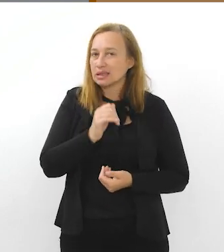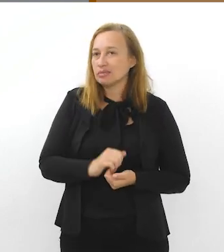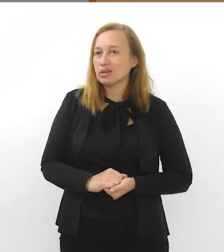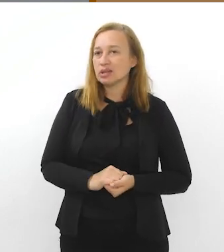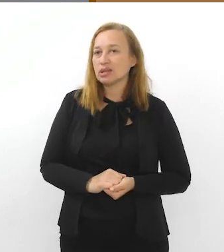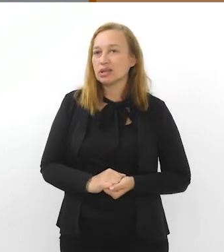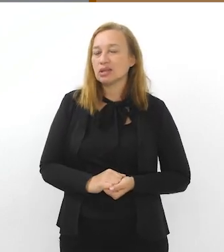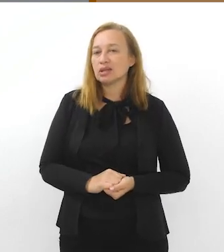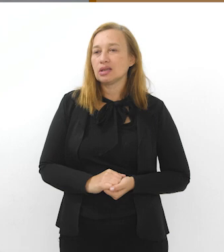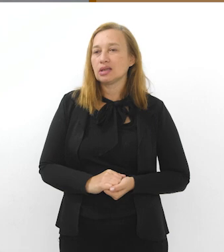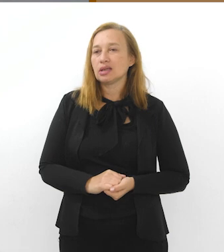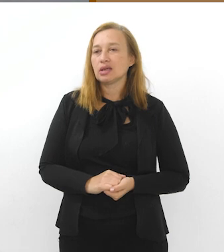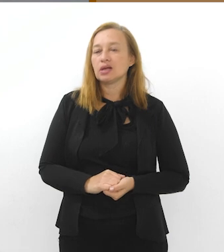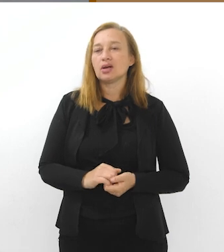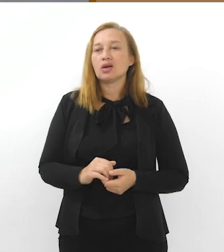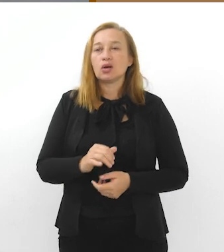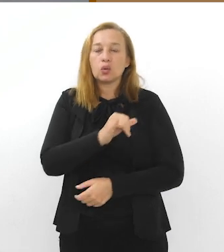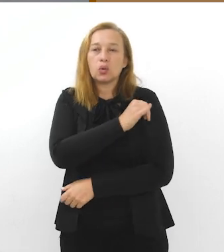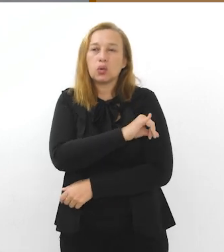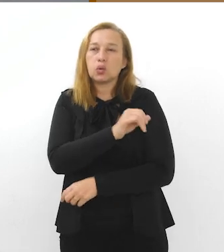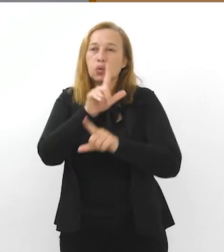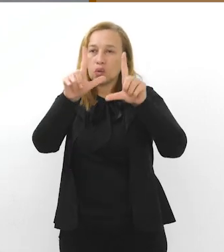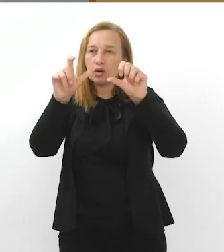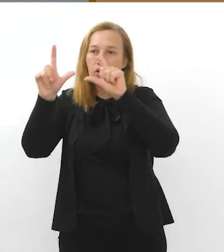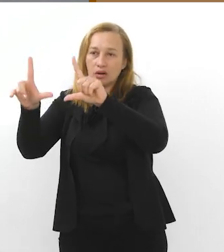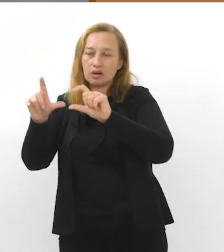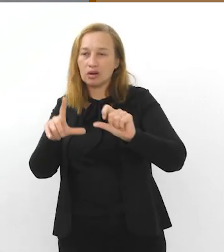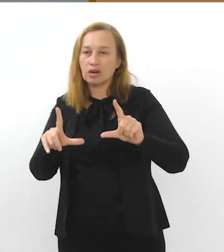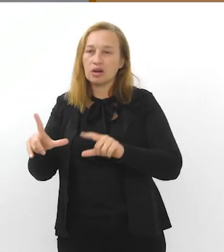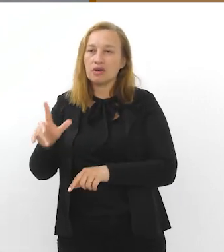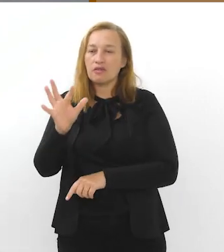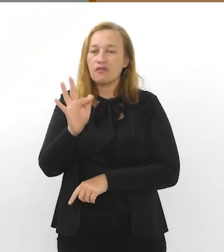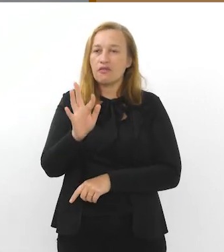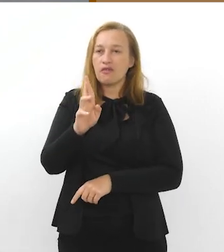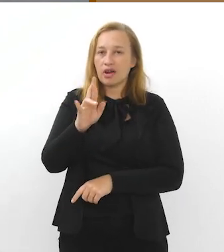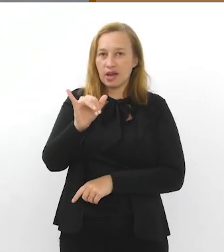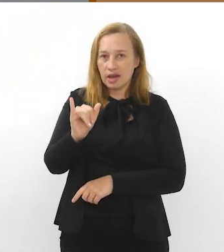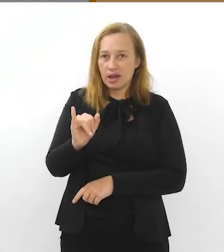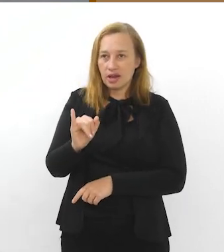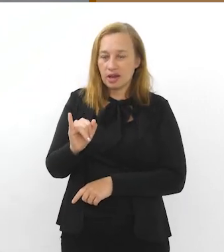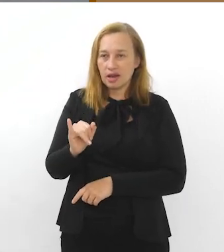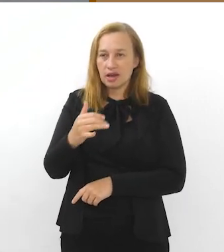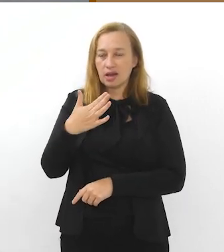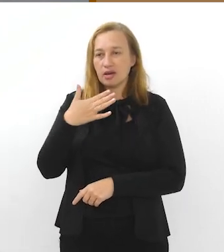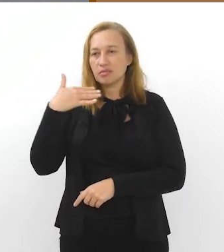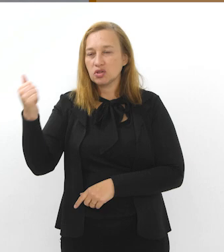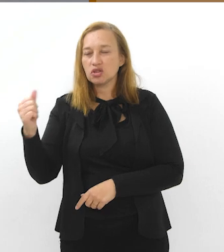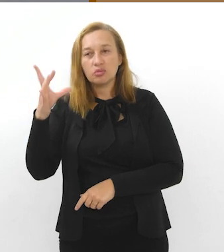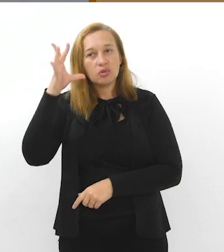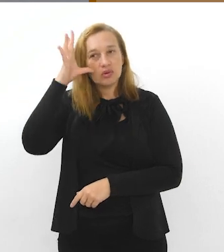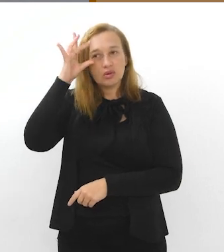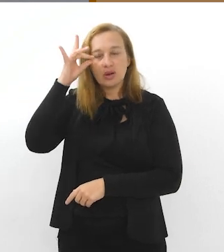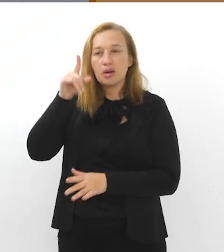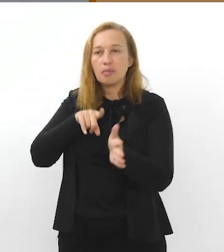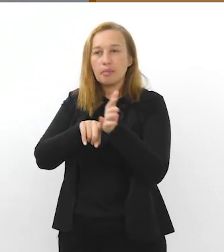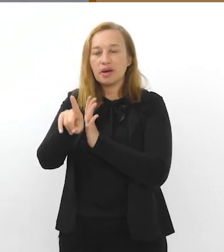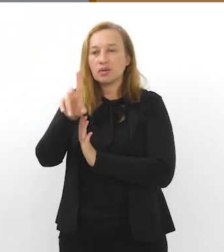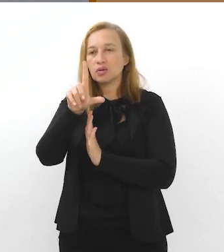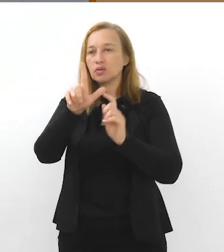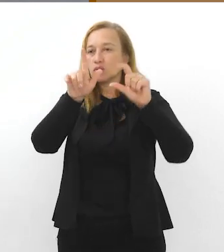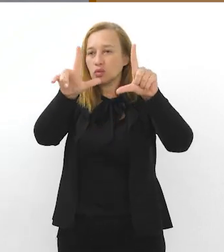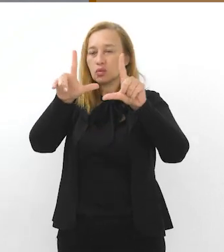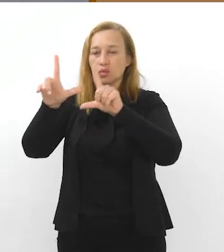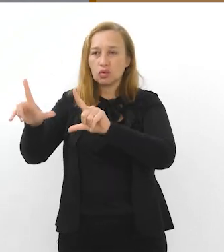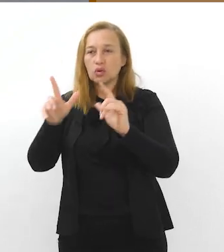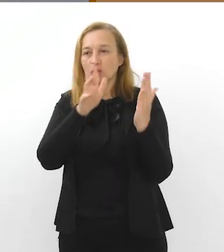exemplo, a exposição no Rio de Janeiro. O Frei Roger me chamou no Instagram perguntando sobre os quadros e